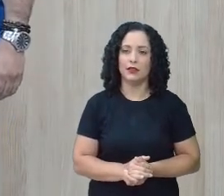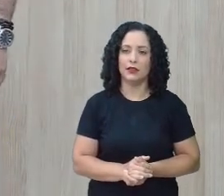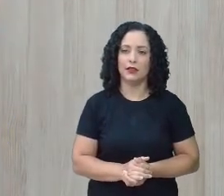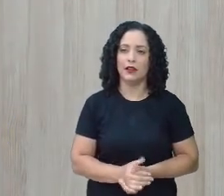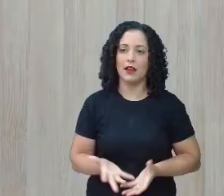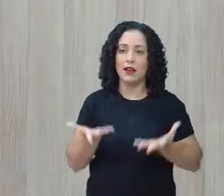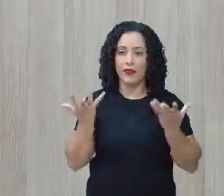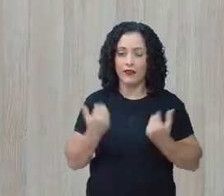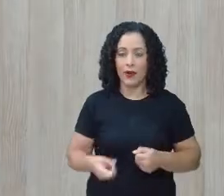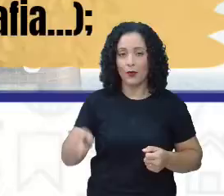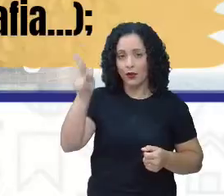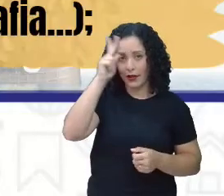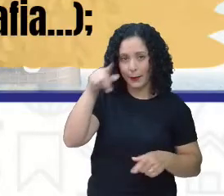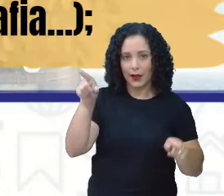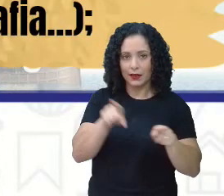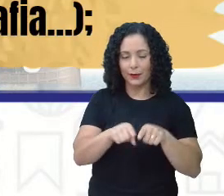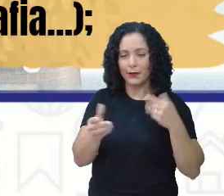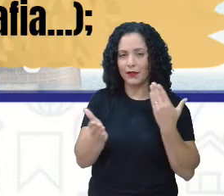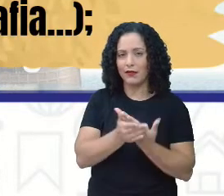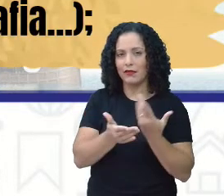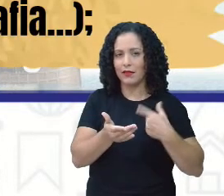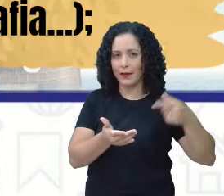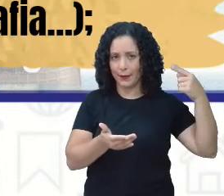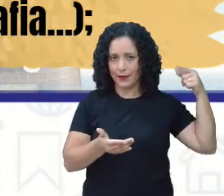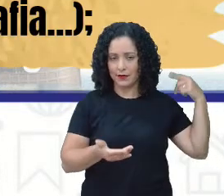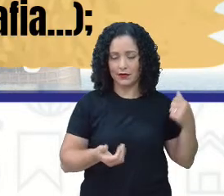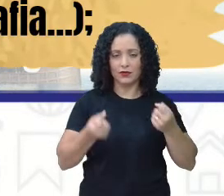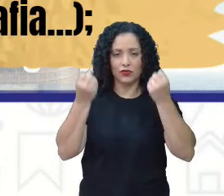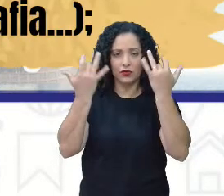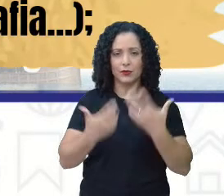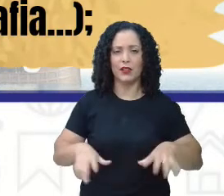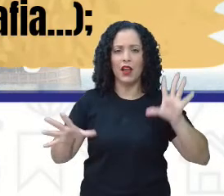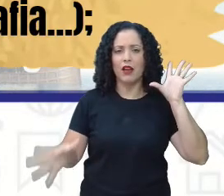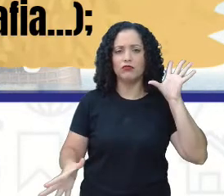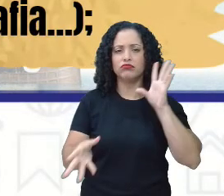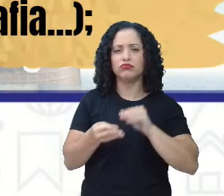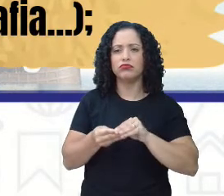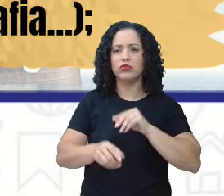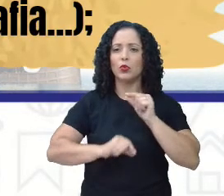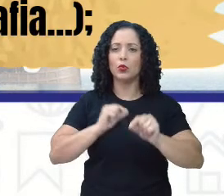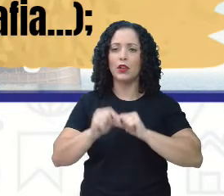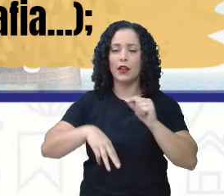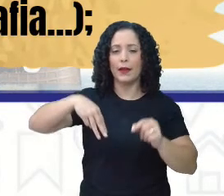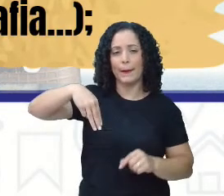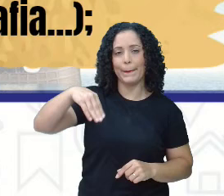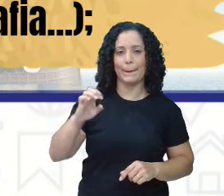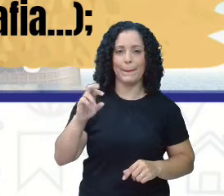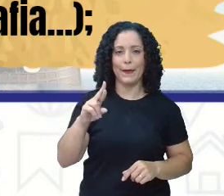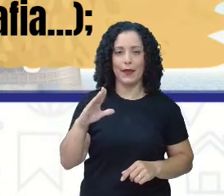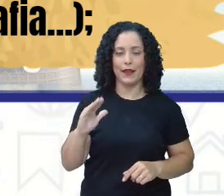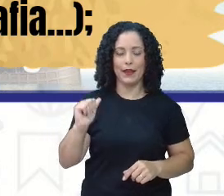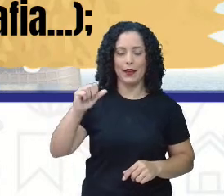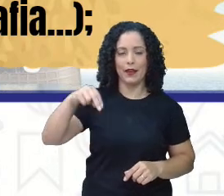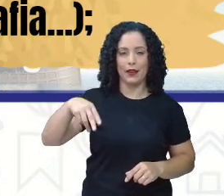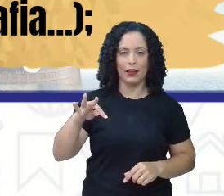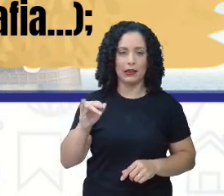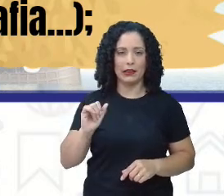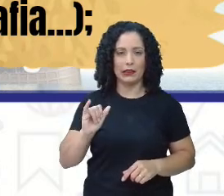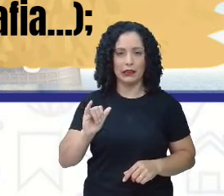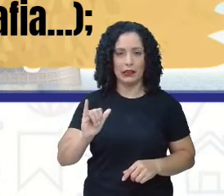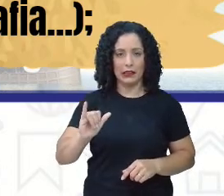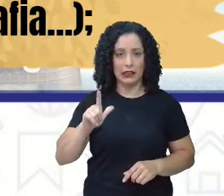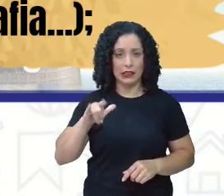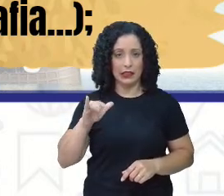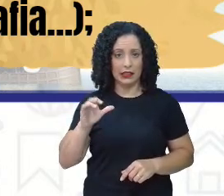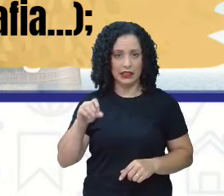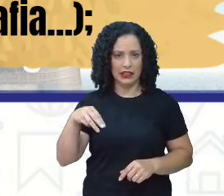vamos lembrar também que na aula passada a gente falou um pouco, né, aqui, ó, sobre mercantilismo, né? Então, mercantilismo era a política